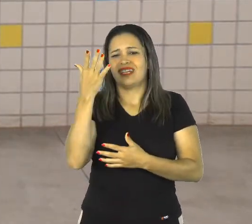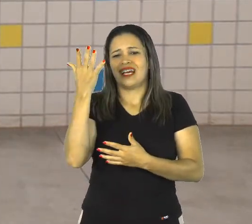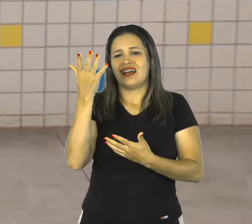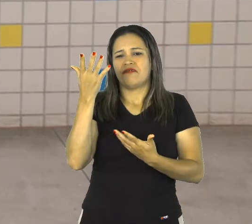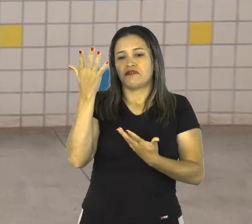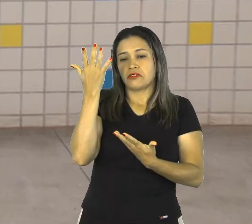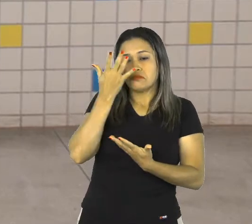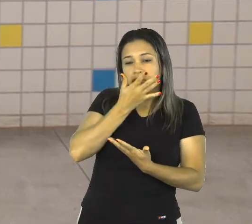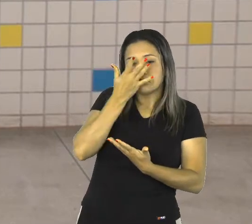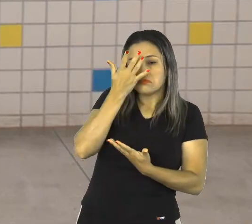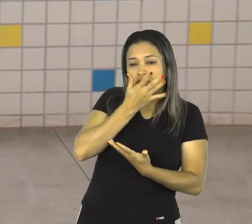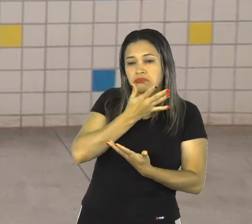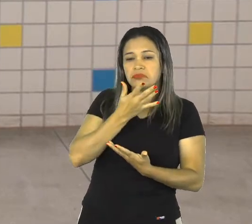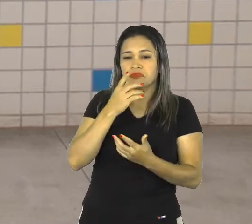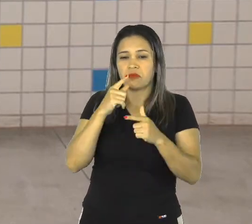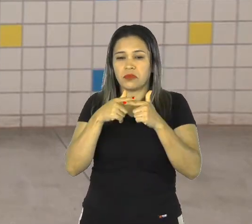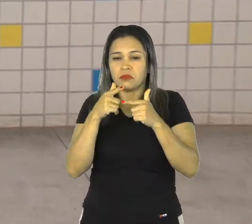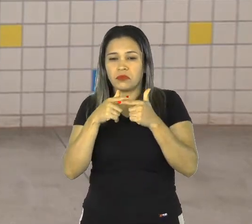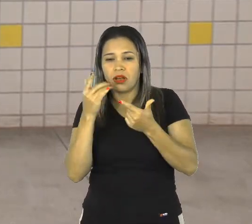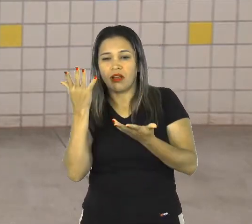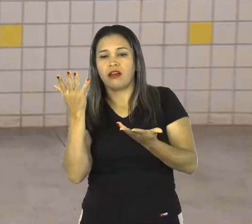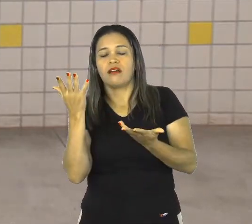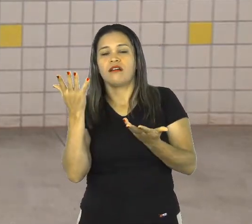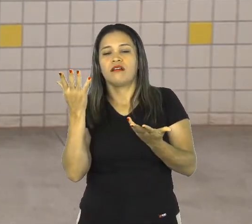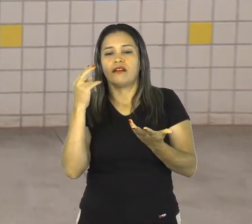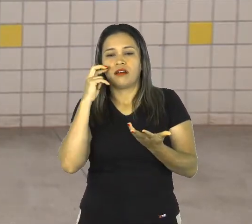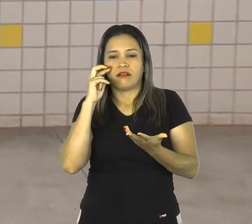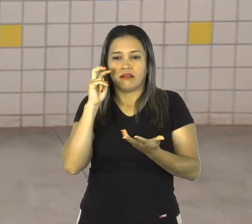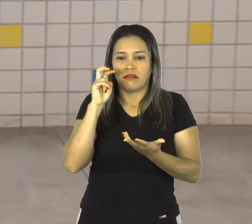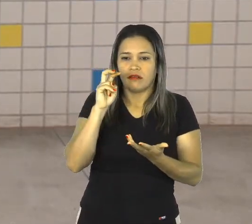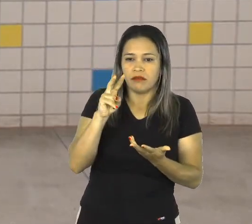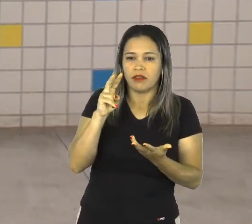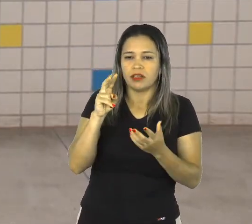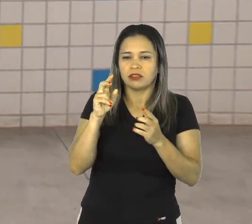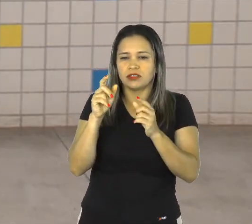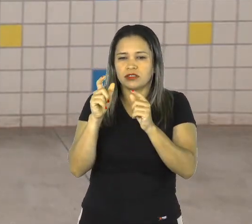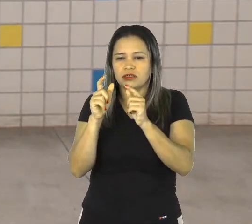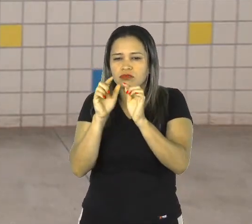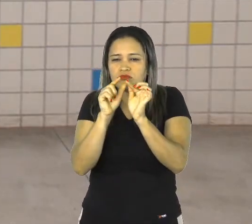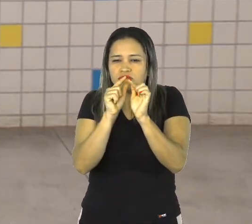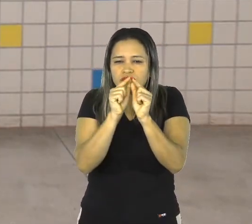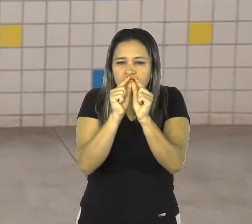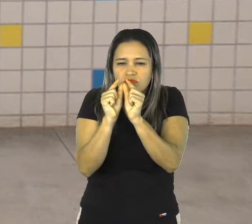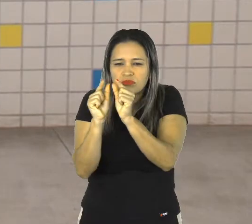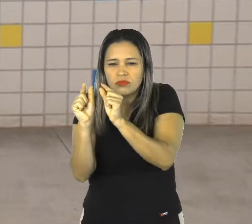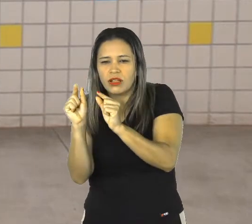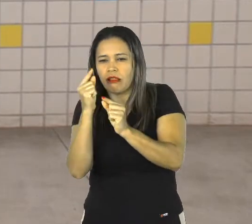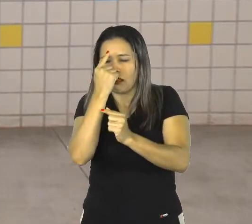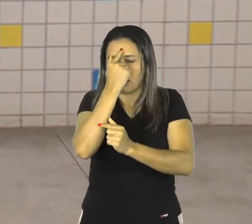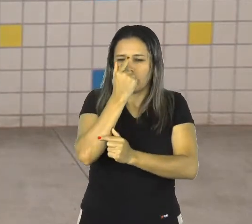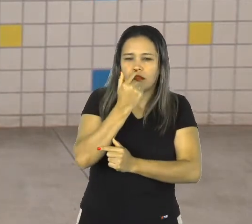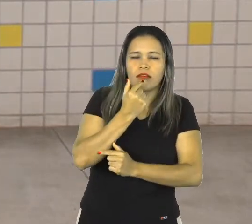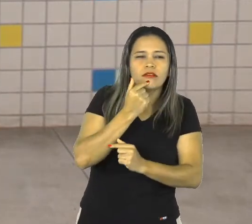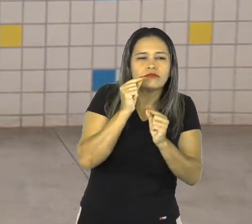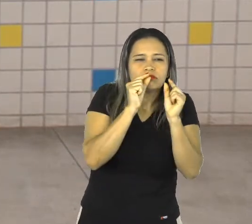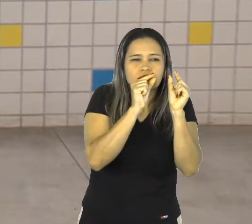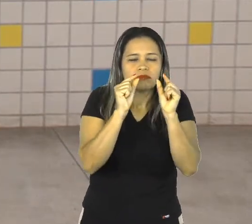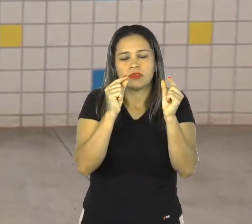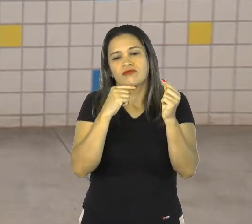né? A gente não vai ter, assim, ver as minúcias de certas imagens, de certas coisas.